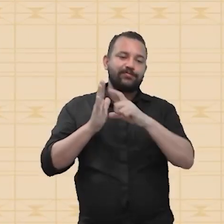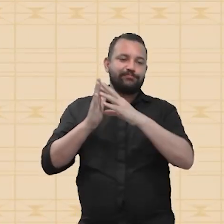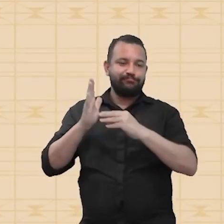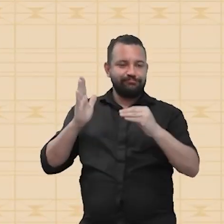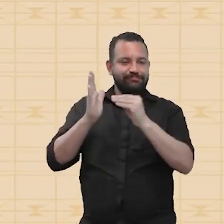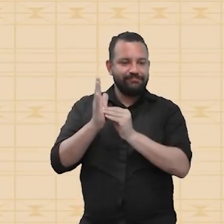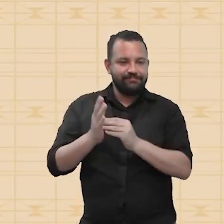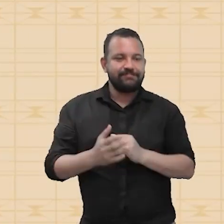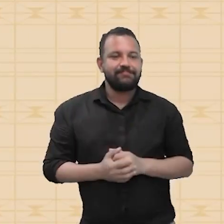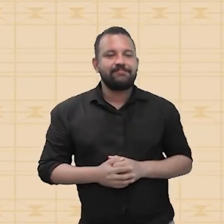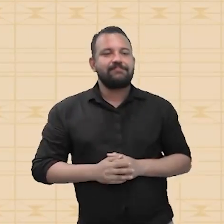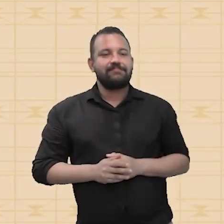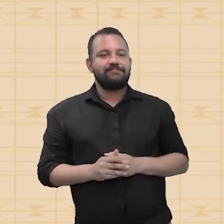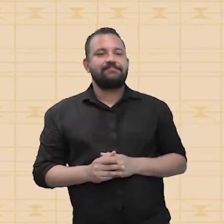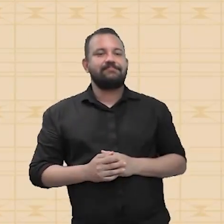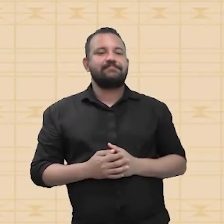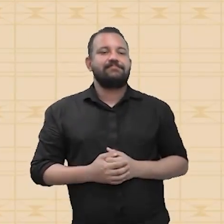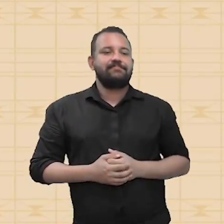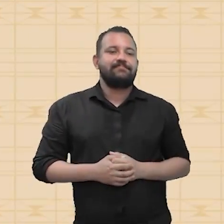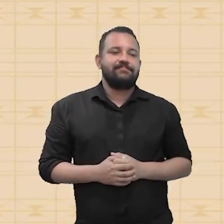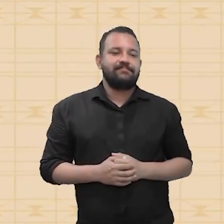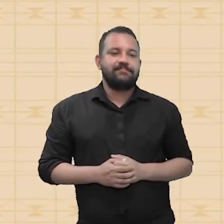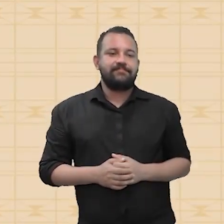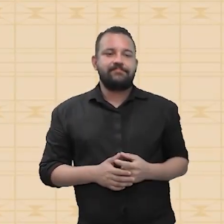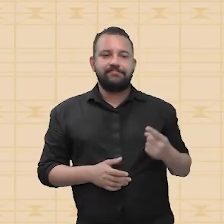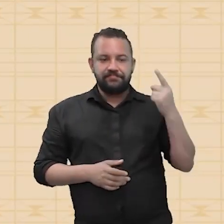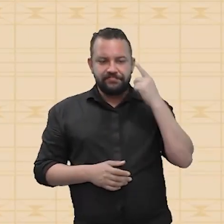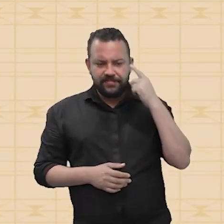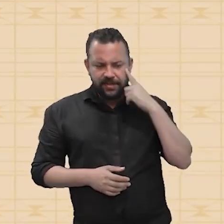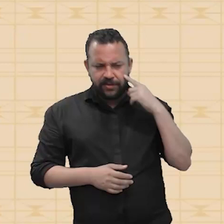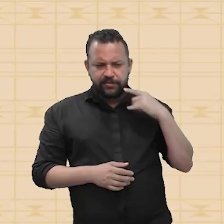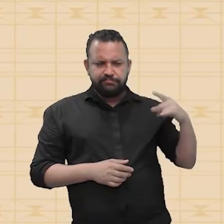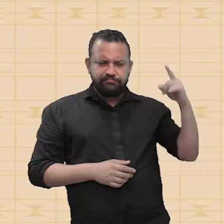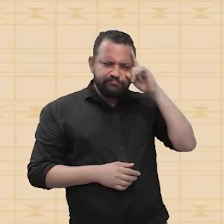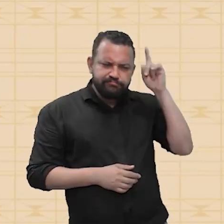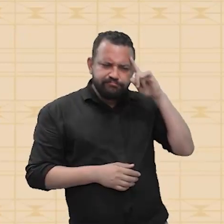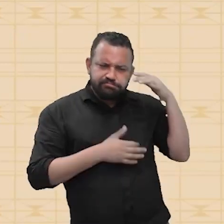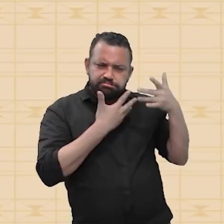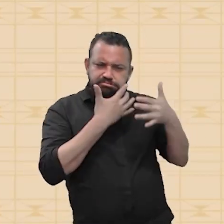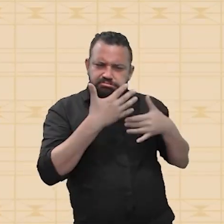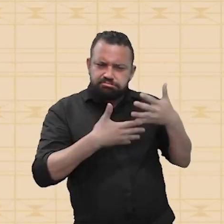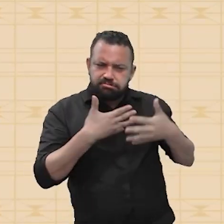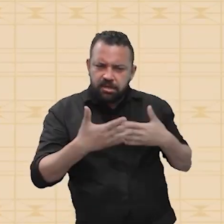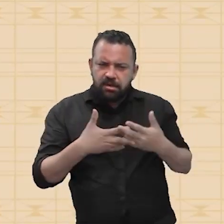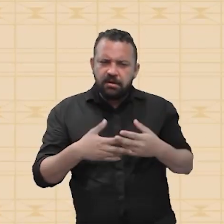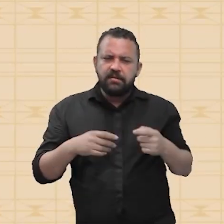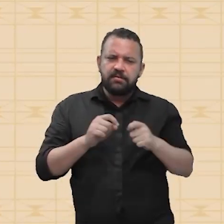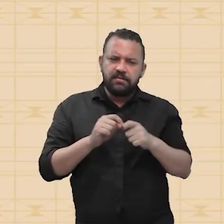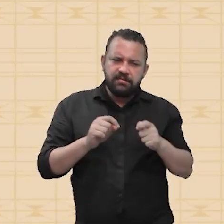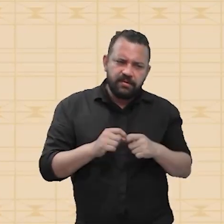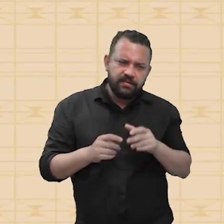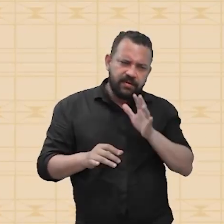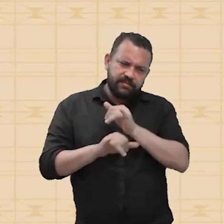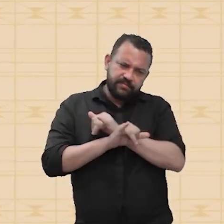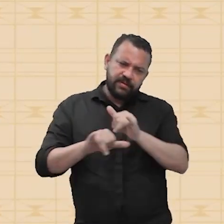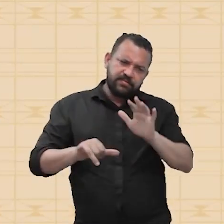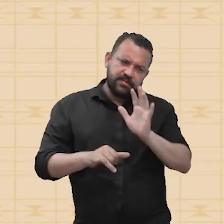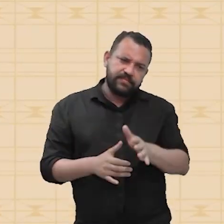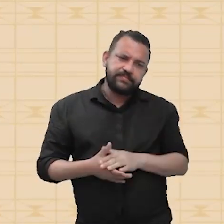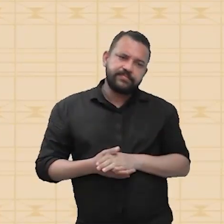Vamos lá, dá uma olhada. Pensando no exemplo do cotidiano, toda a reformulação sobre algo que já foi dito é uma